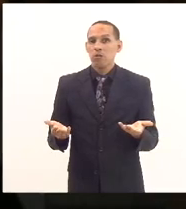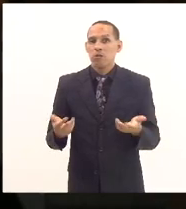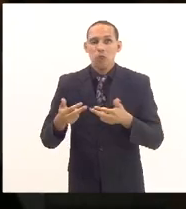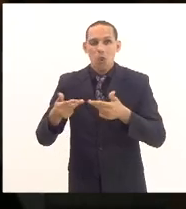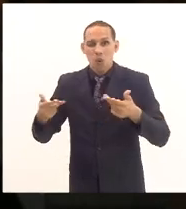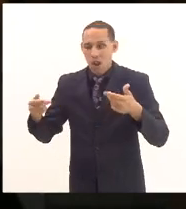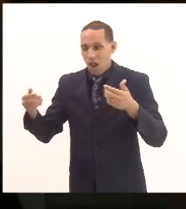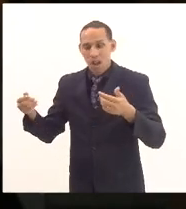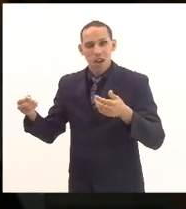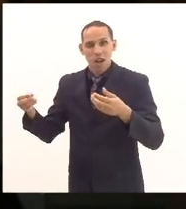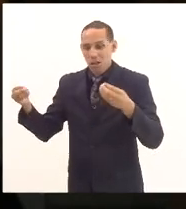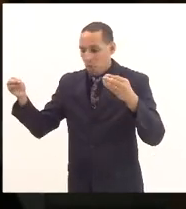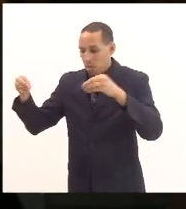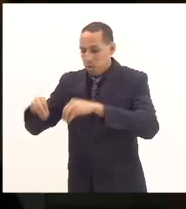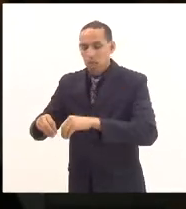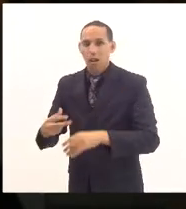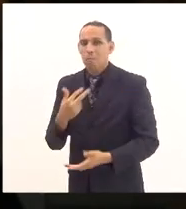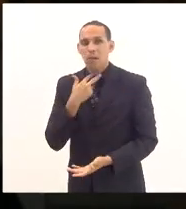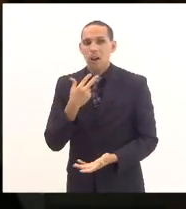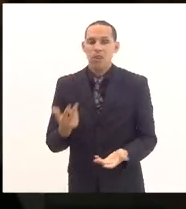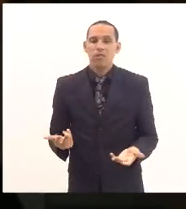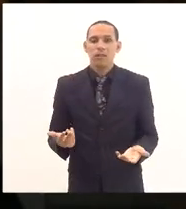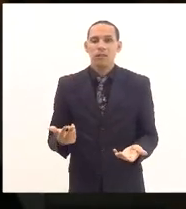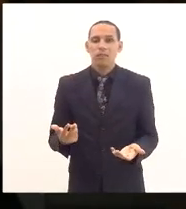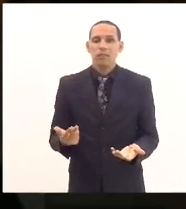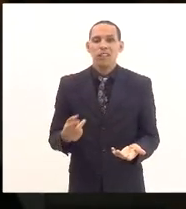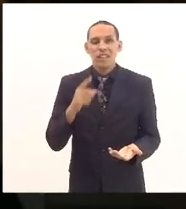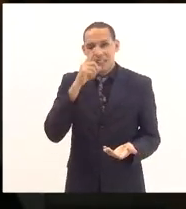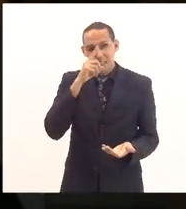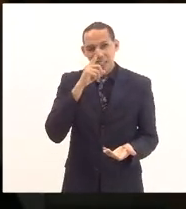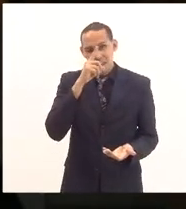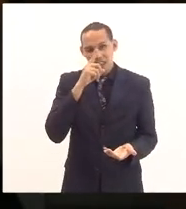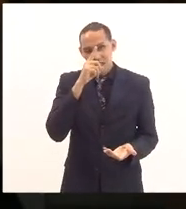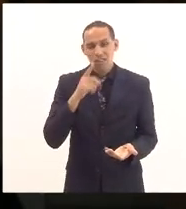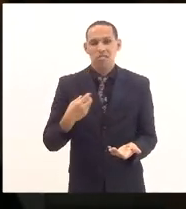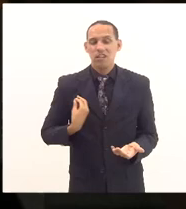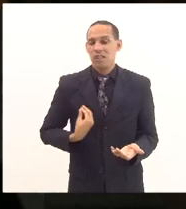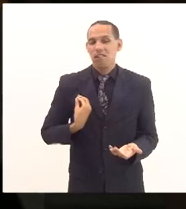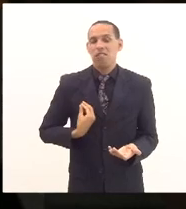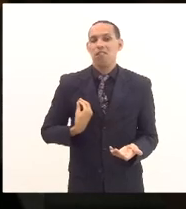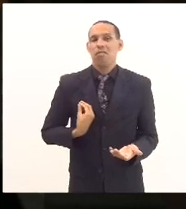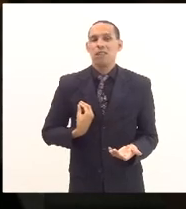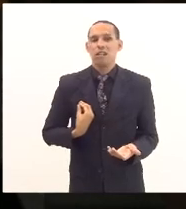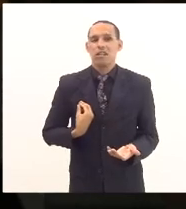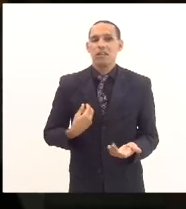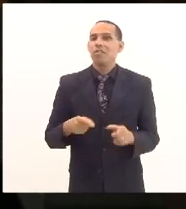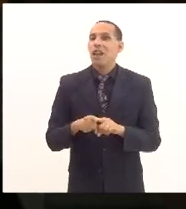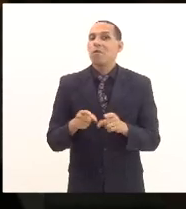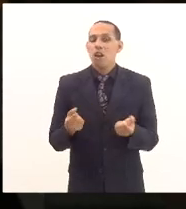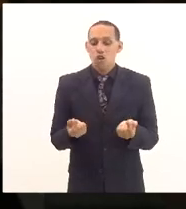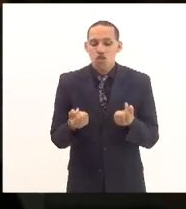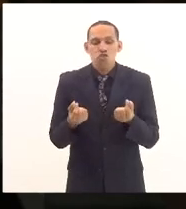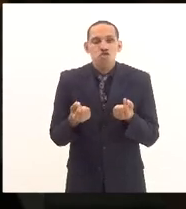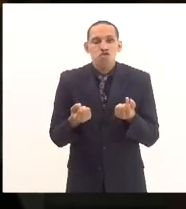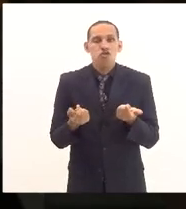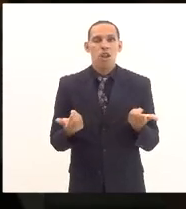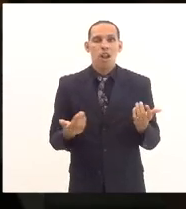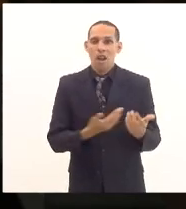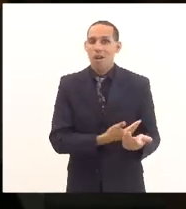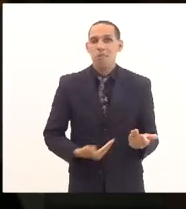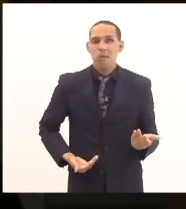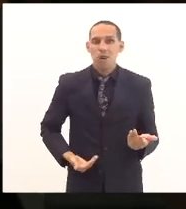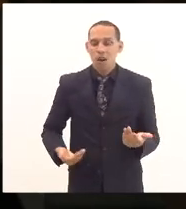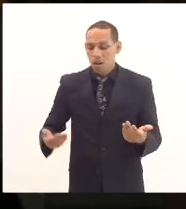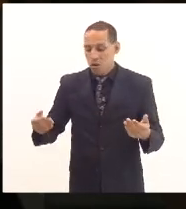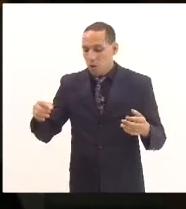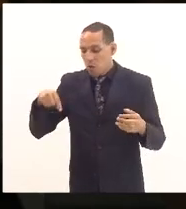lá. Então, risco de vidas e fora o dinheiro público que está enterrado sem retorno